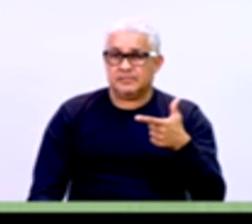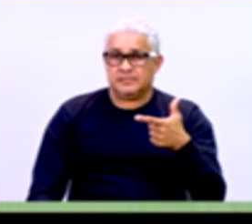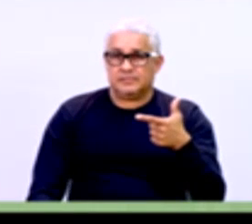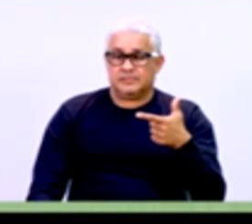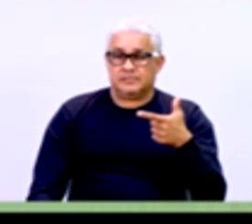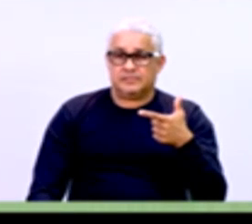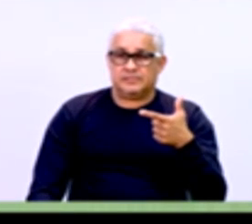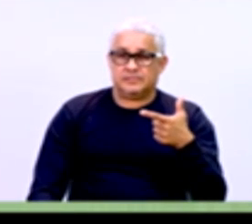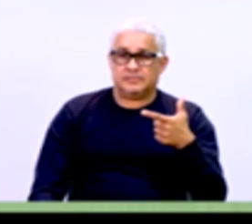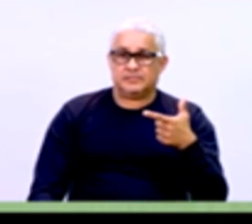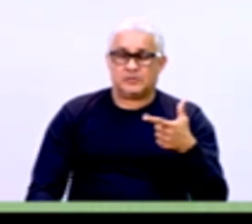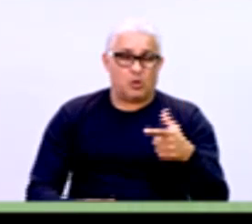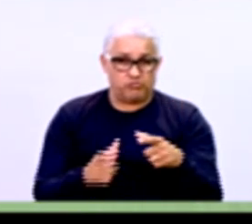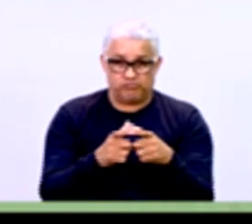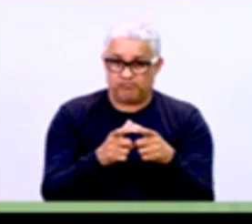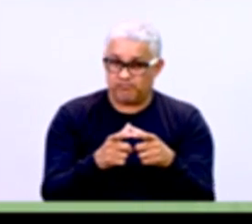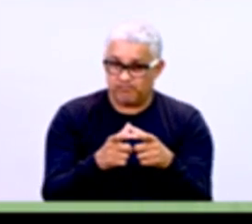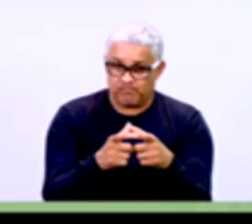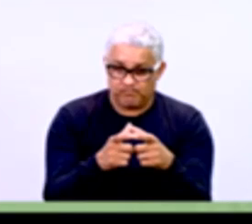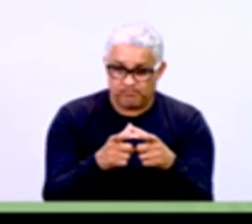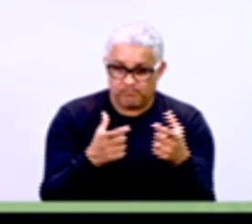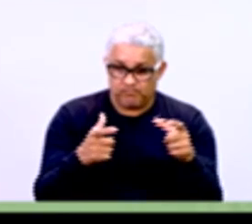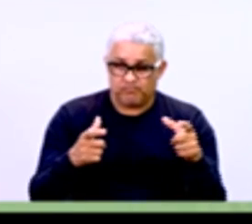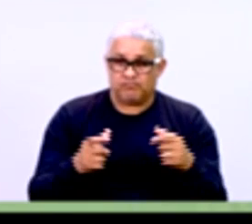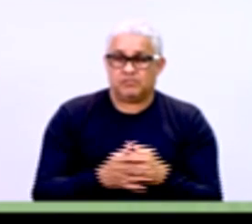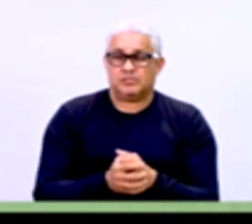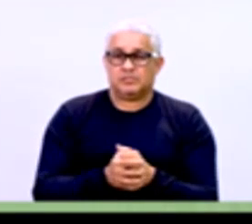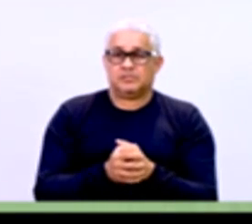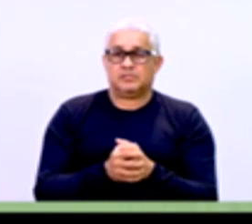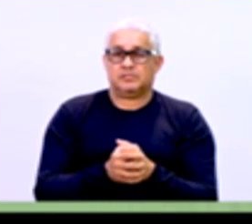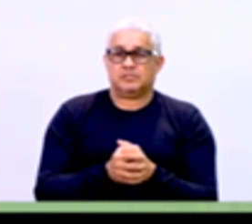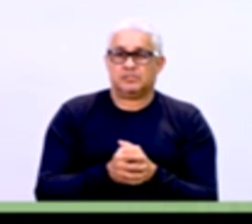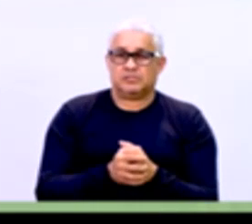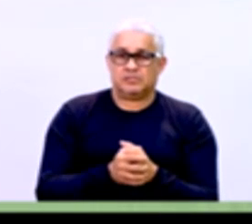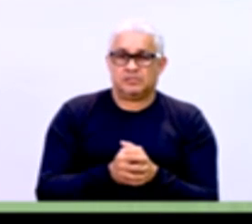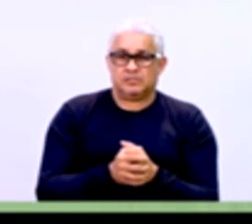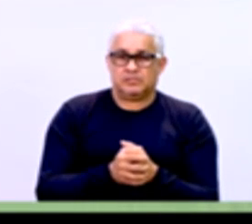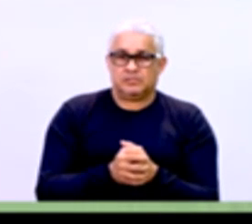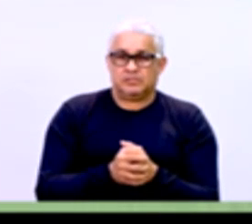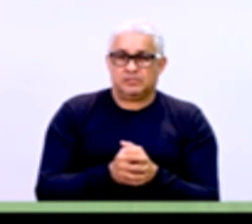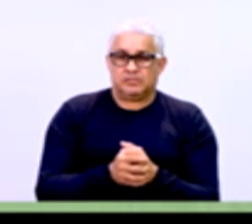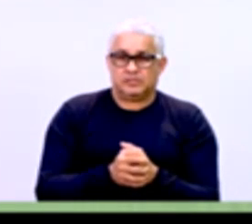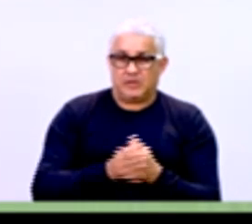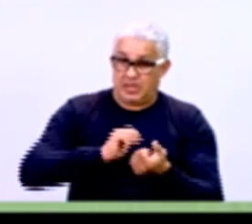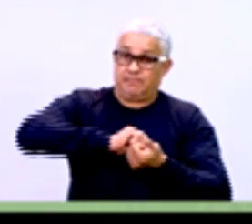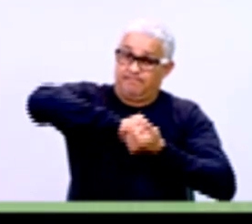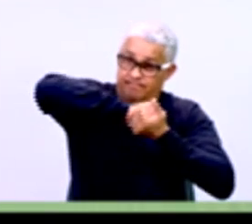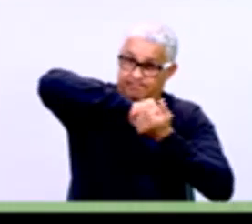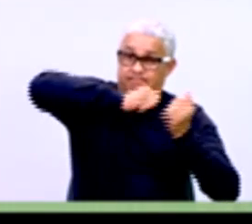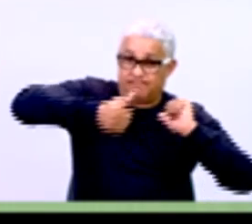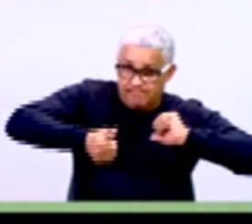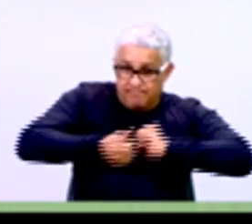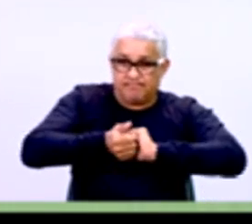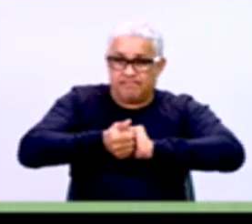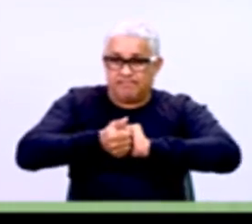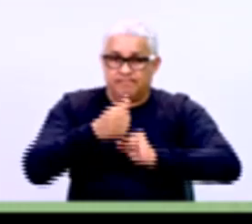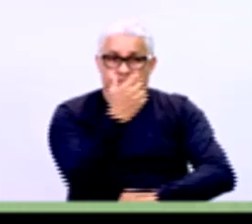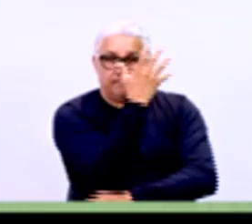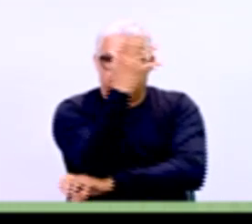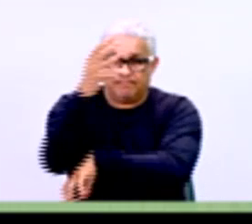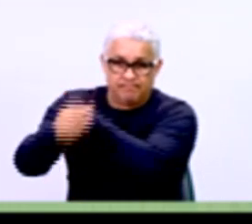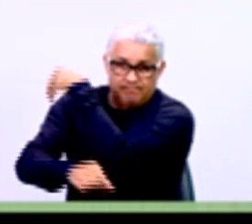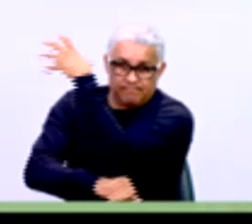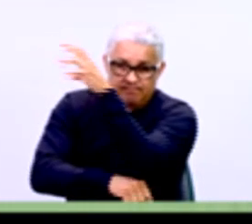pelo crescimento, chamado crescimento autoconfiante. Ocorre a adaptação do meio às necessidades do